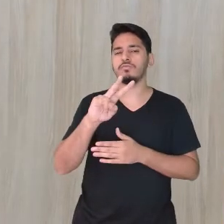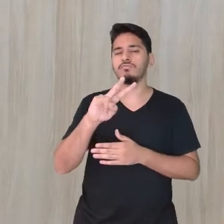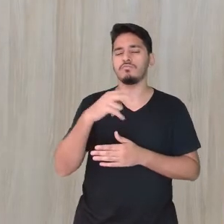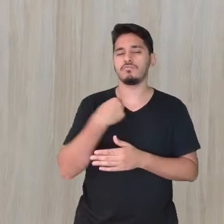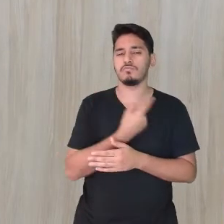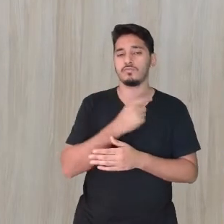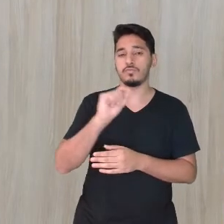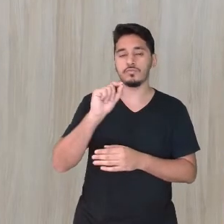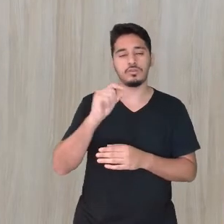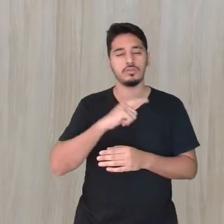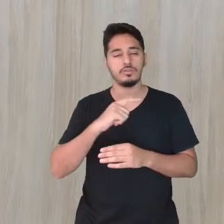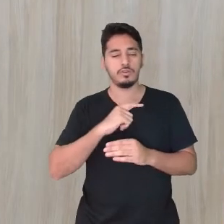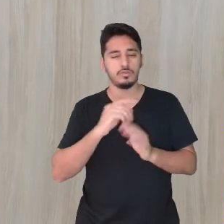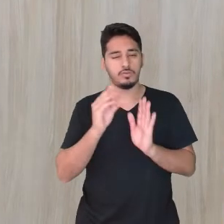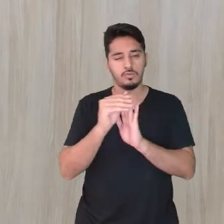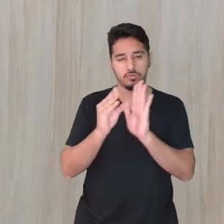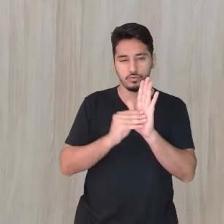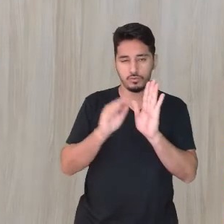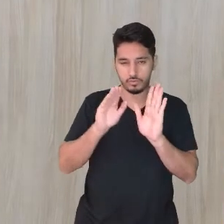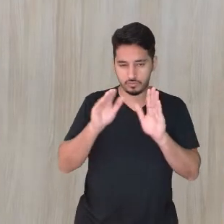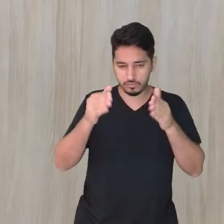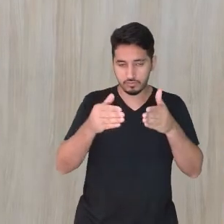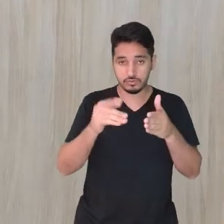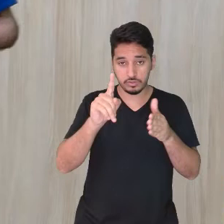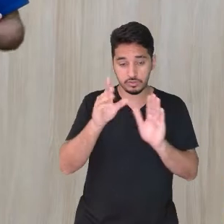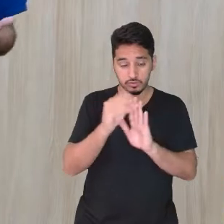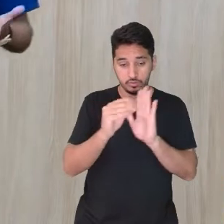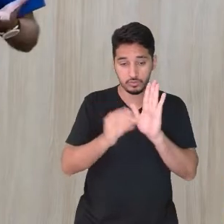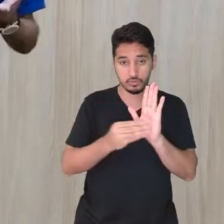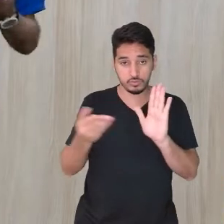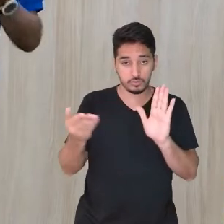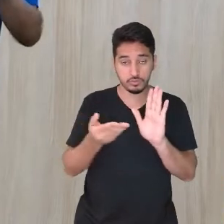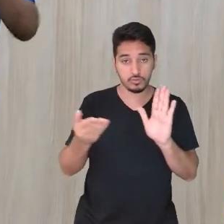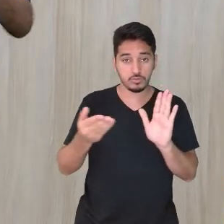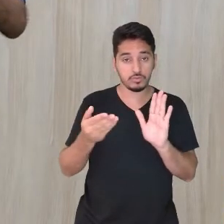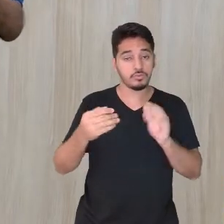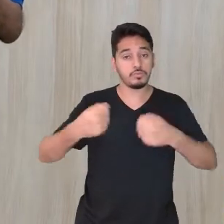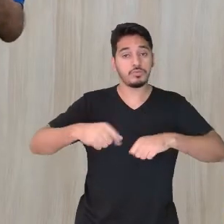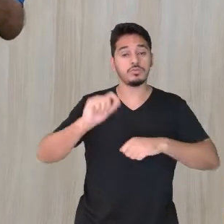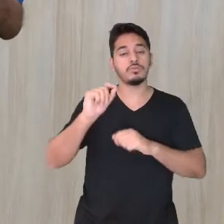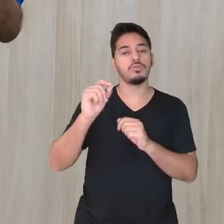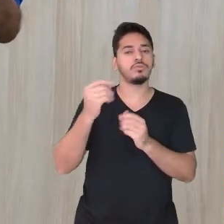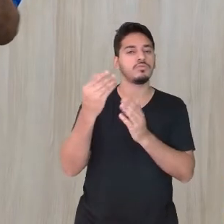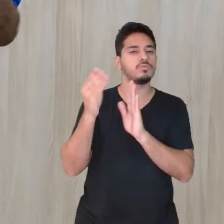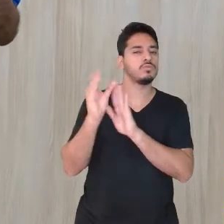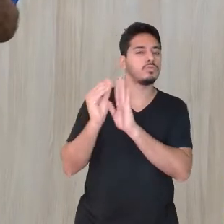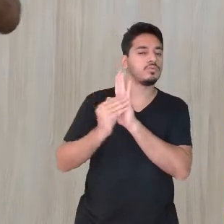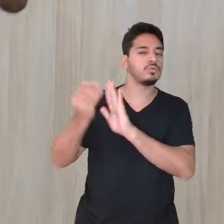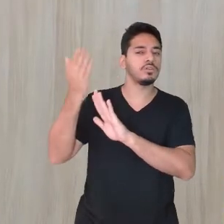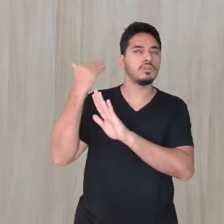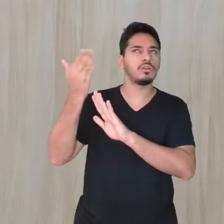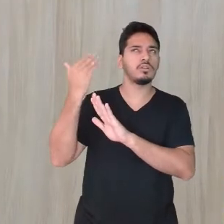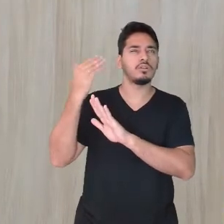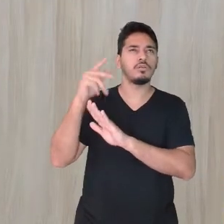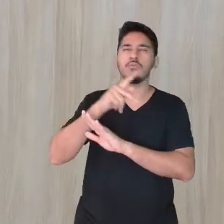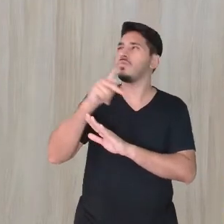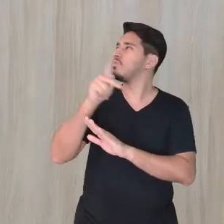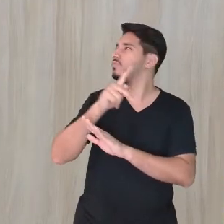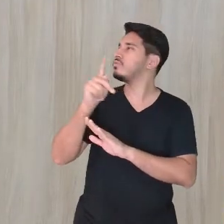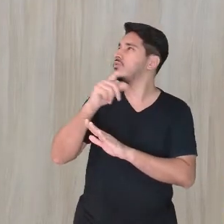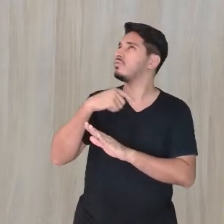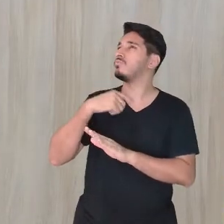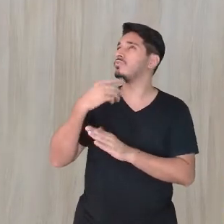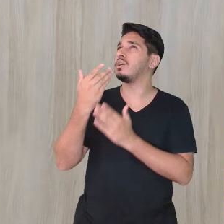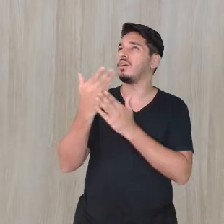desenvolver esse conteúdo específico. E esse conteúdo, a gente vai precisar daqueles assuntos anteriores. Professor, eu não peguei